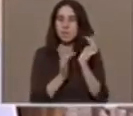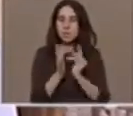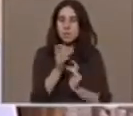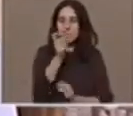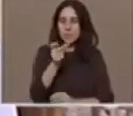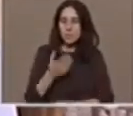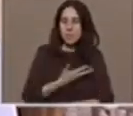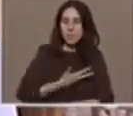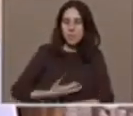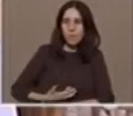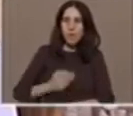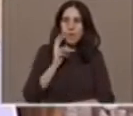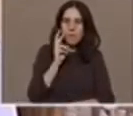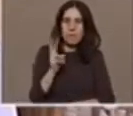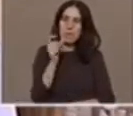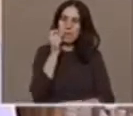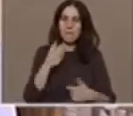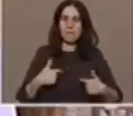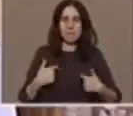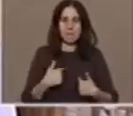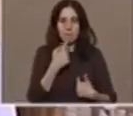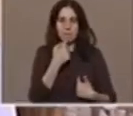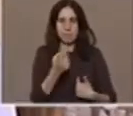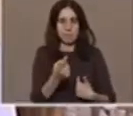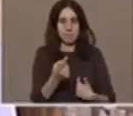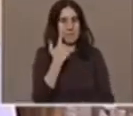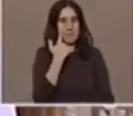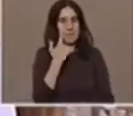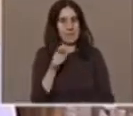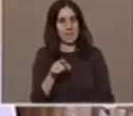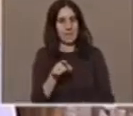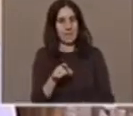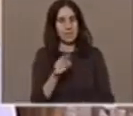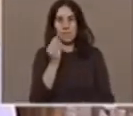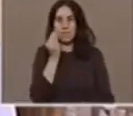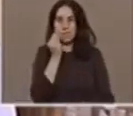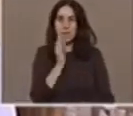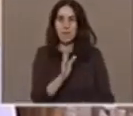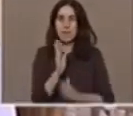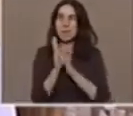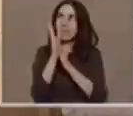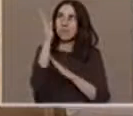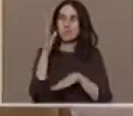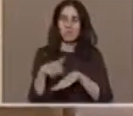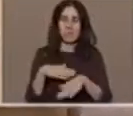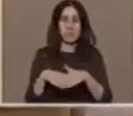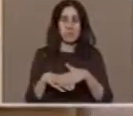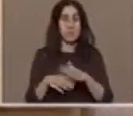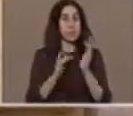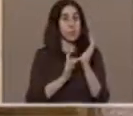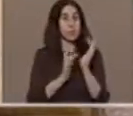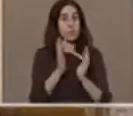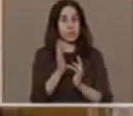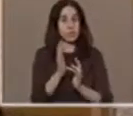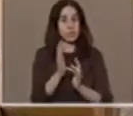toma a iniciativa. E reparem, este é o modo de proceder divino. Jesus